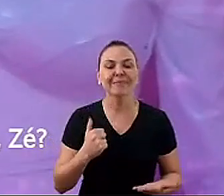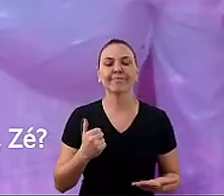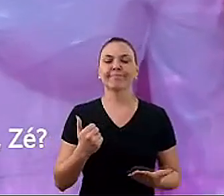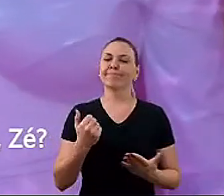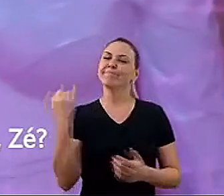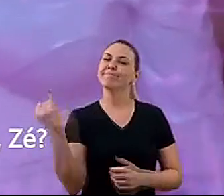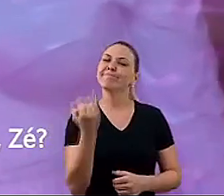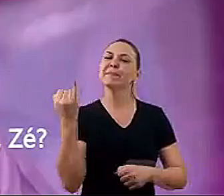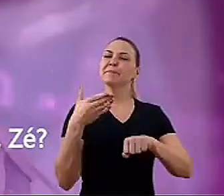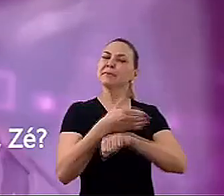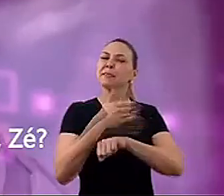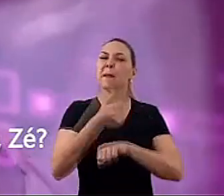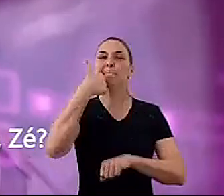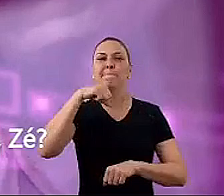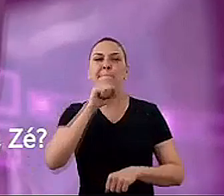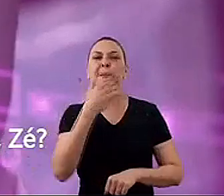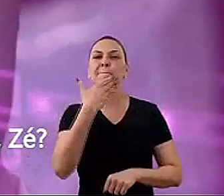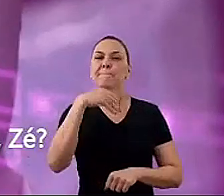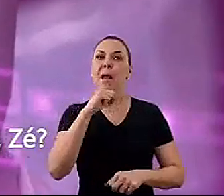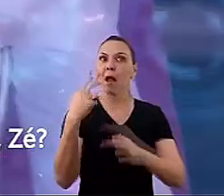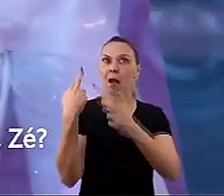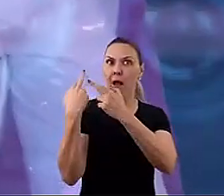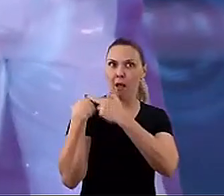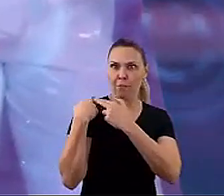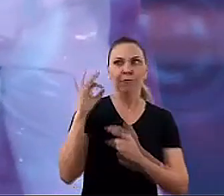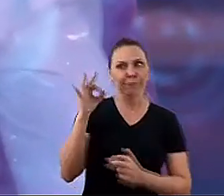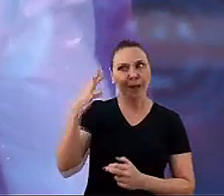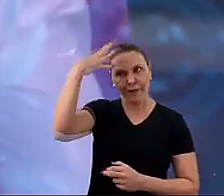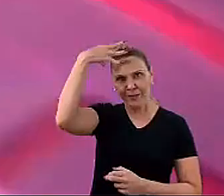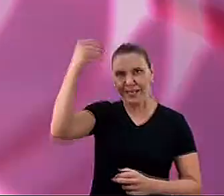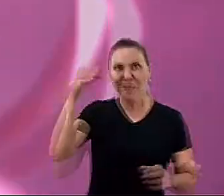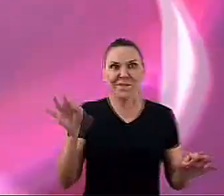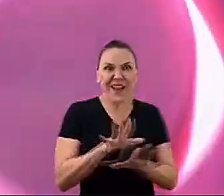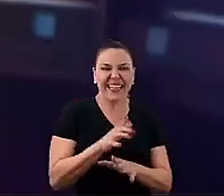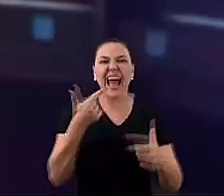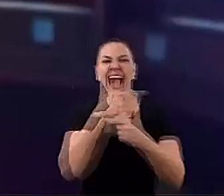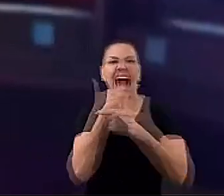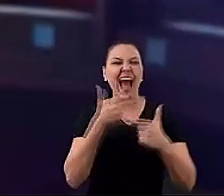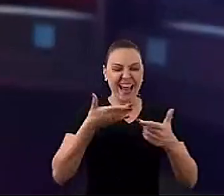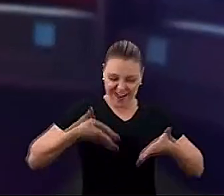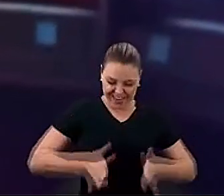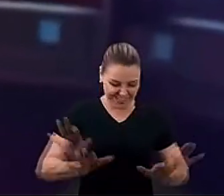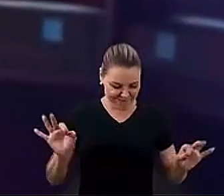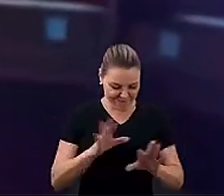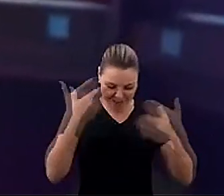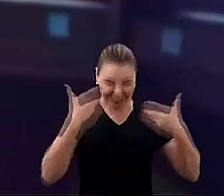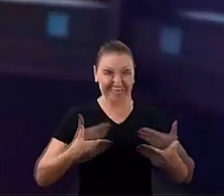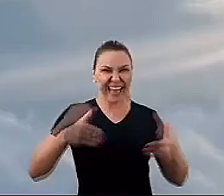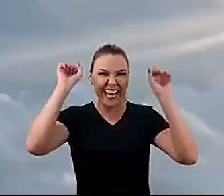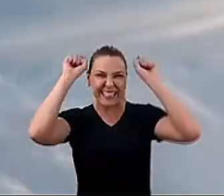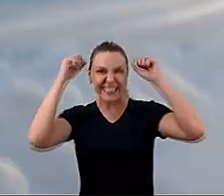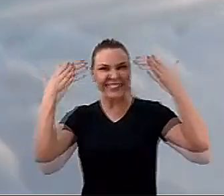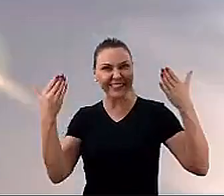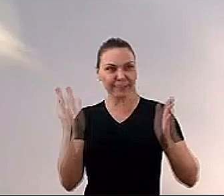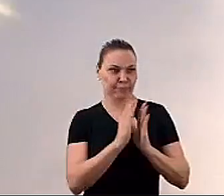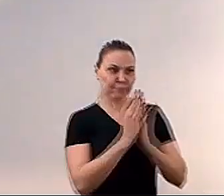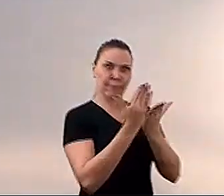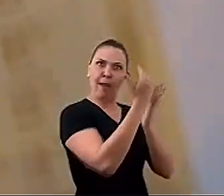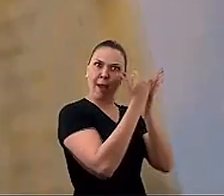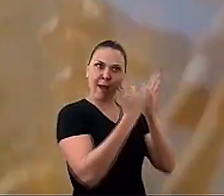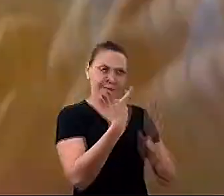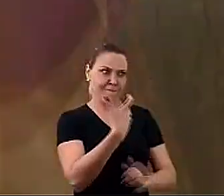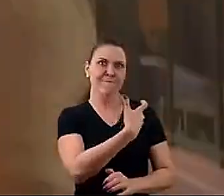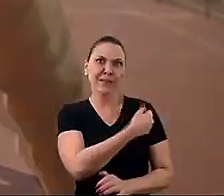participação dos pais ou responsáveis é muito importante, né, Zé? Tá pronto? Eu nasci pronto, Chu! Atualize a